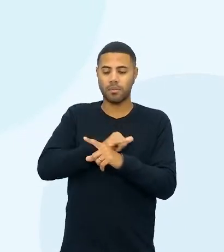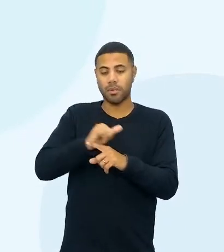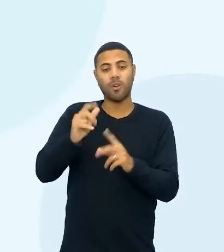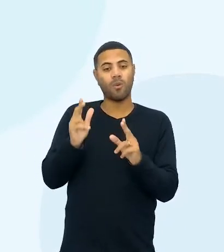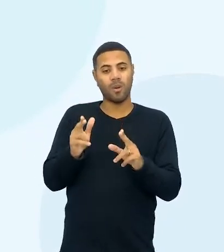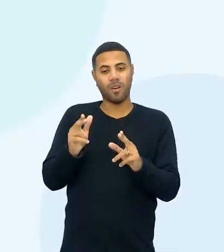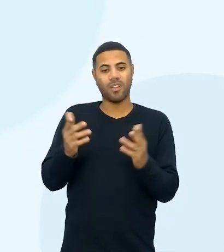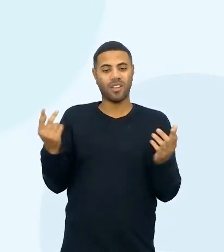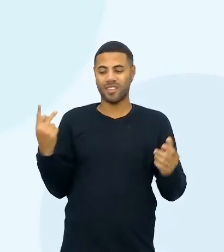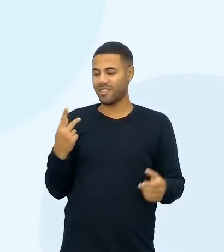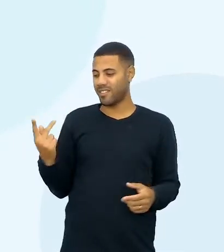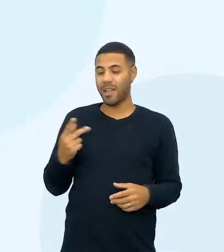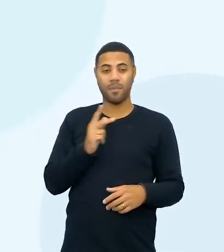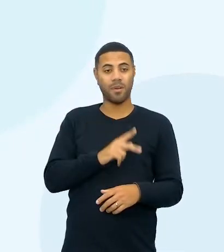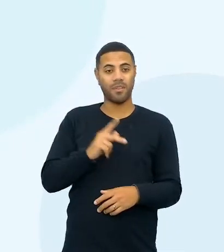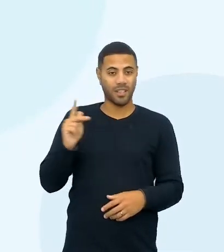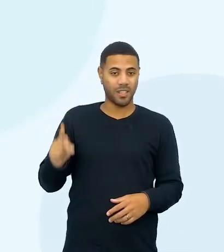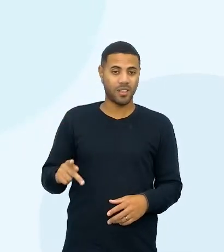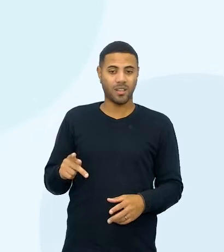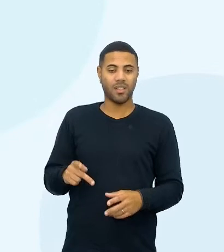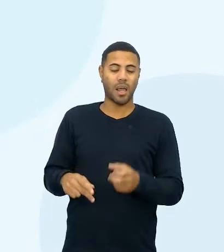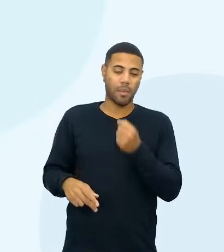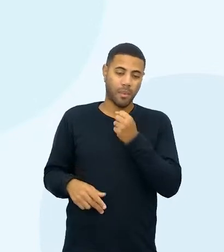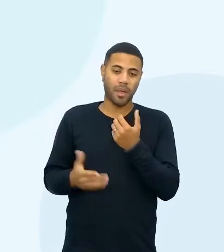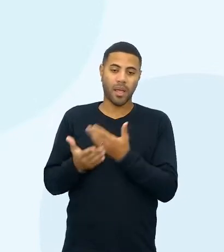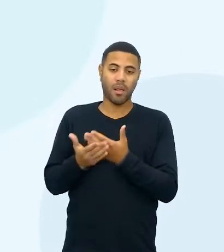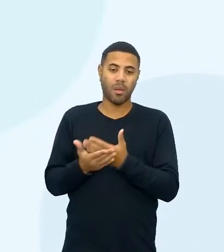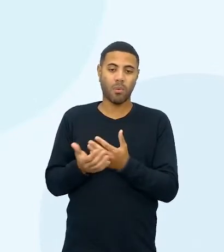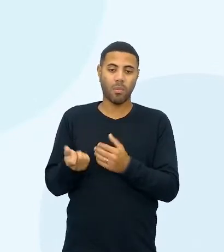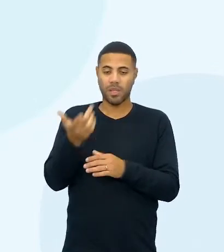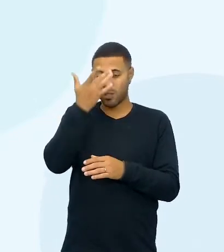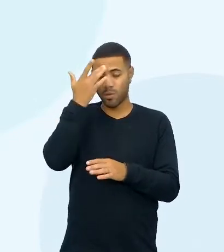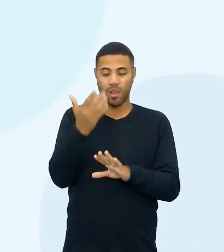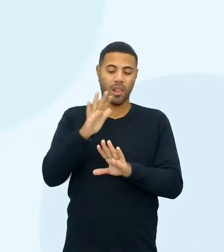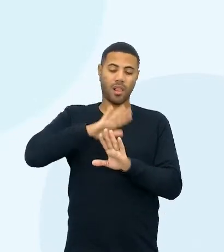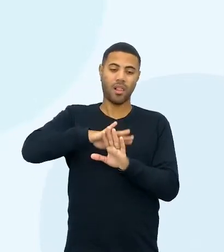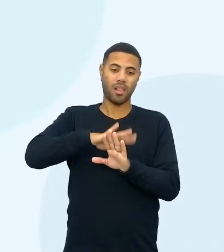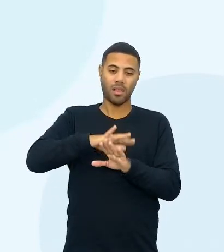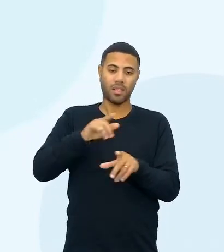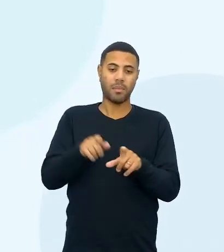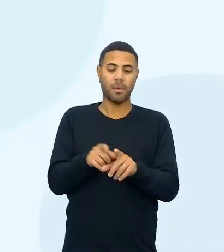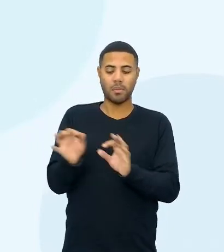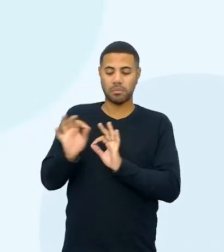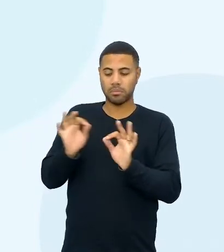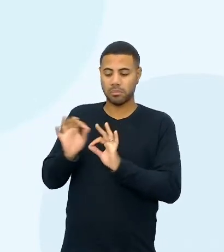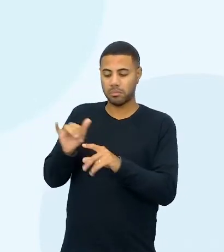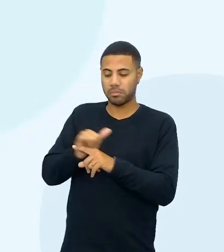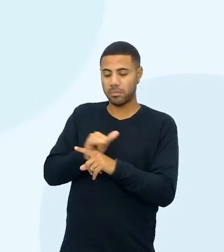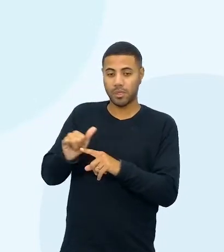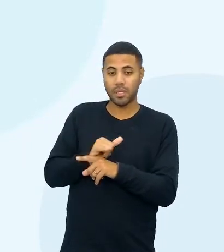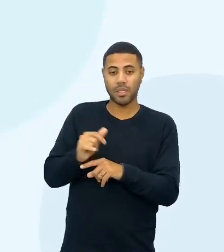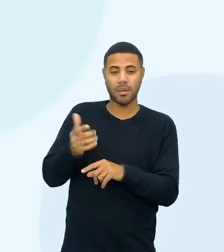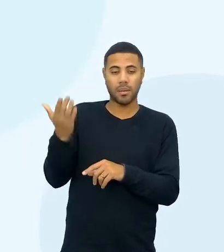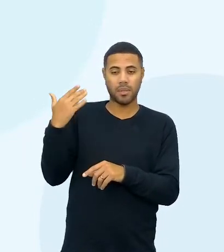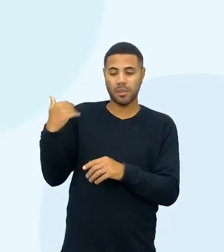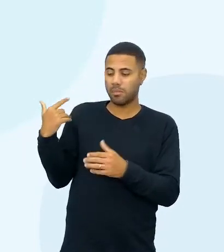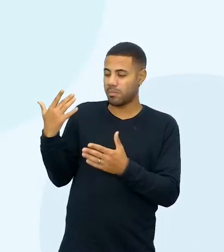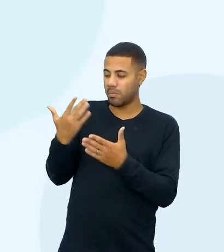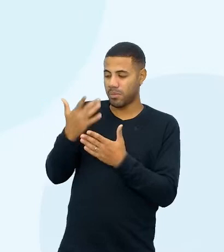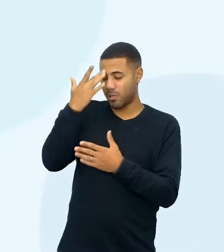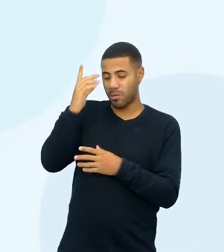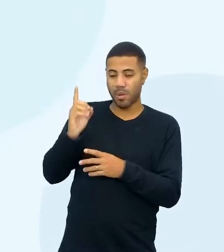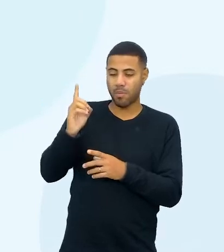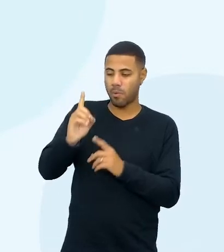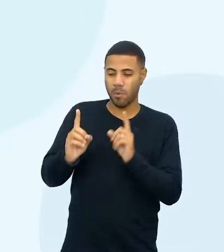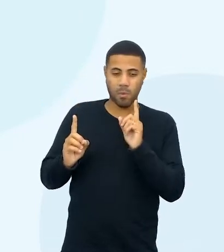Nós estamos apresentando a aula, mas quantas pessoas já passaram antes com a gente, nesse momento, para que